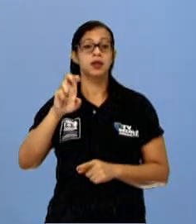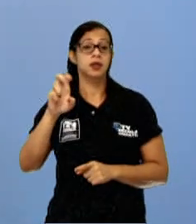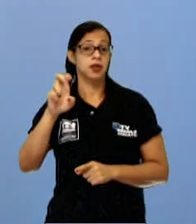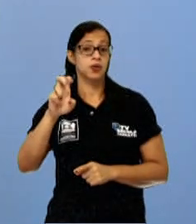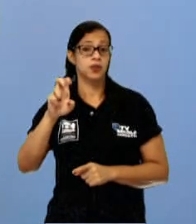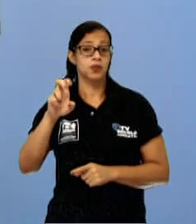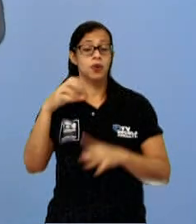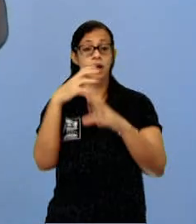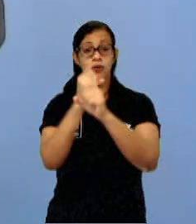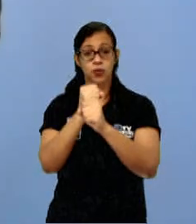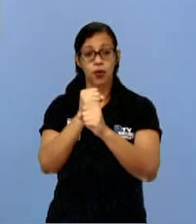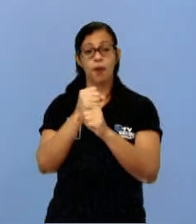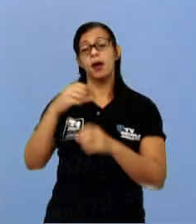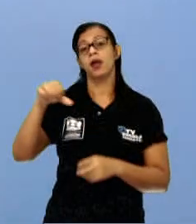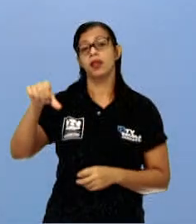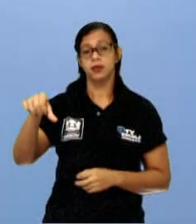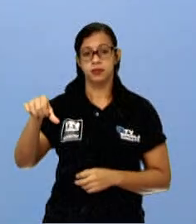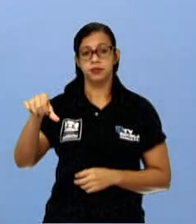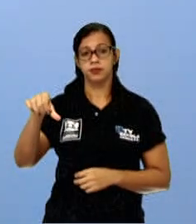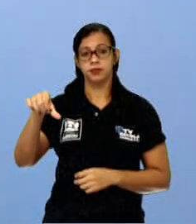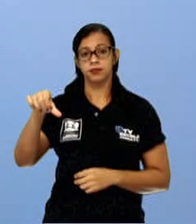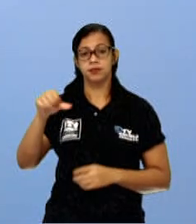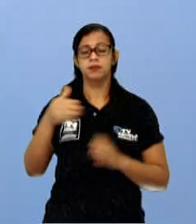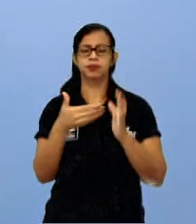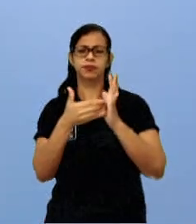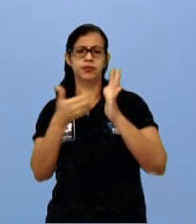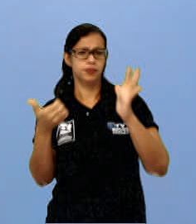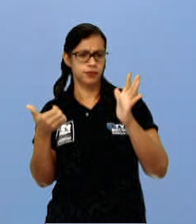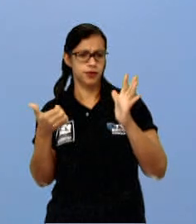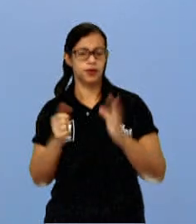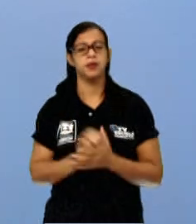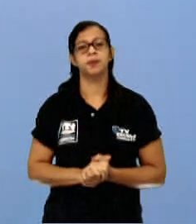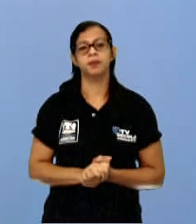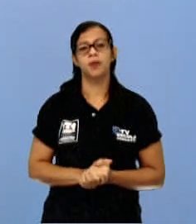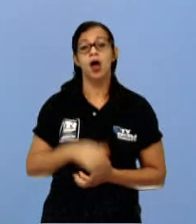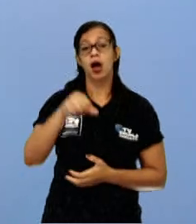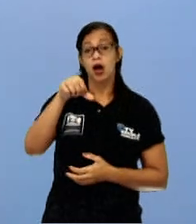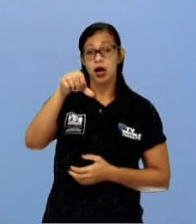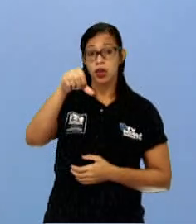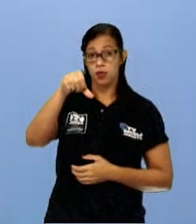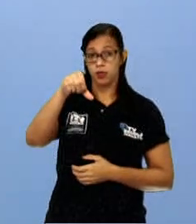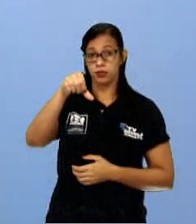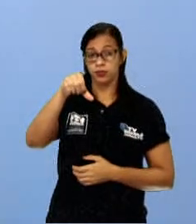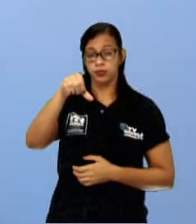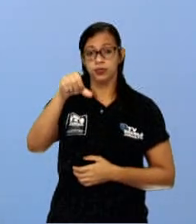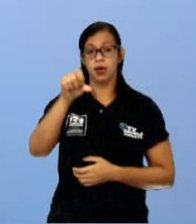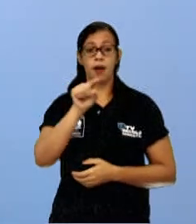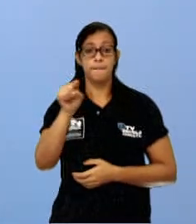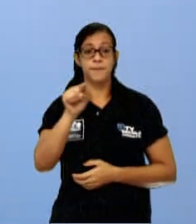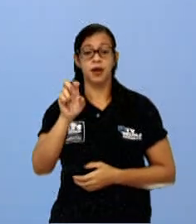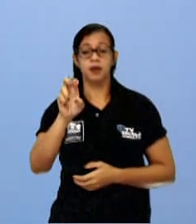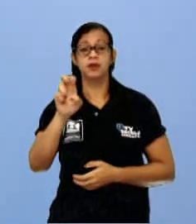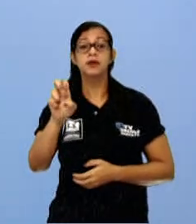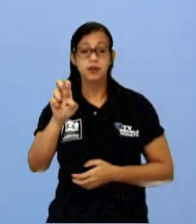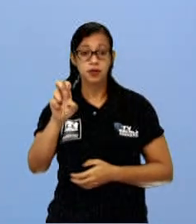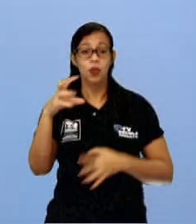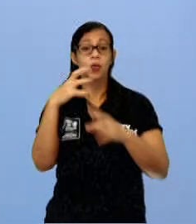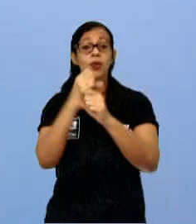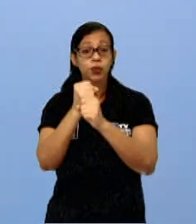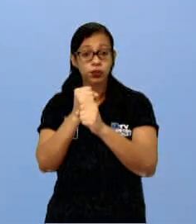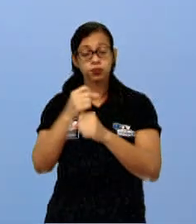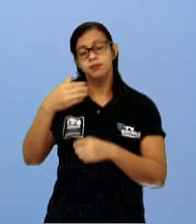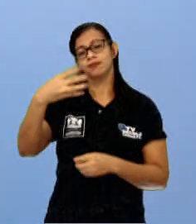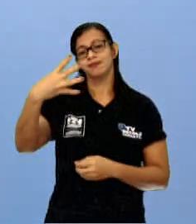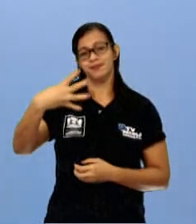9 na subtração 9 - 5 = 4